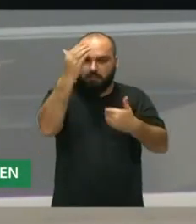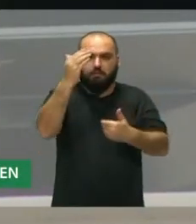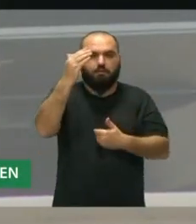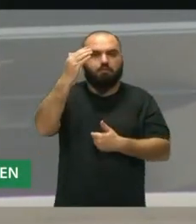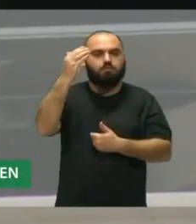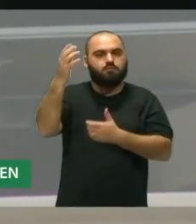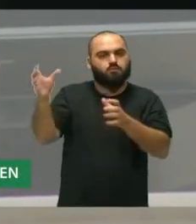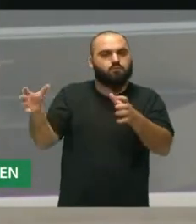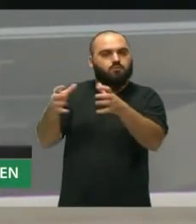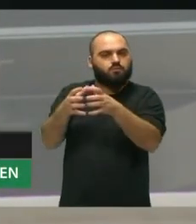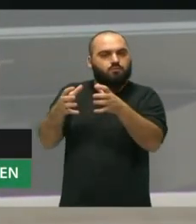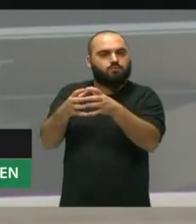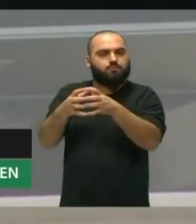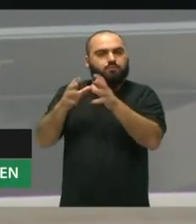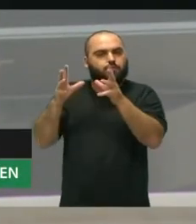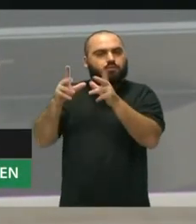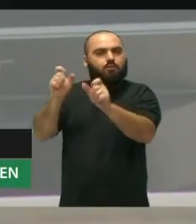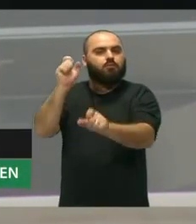o grupo